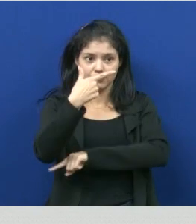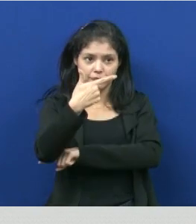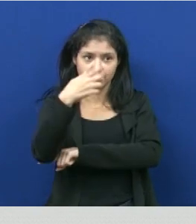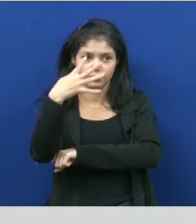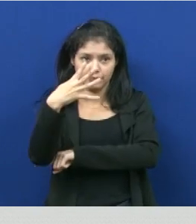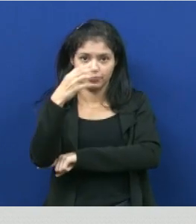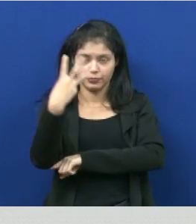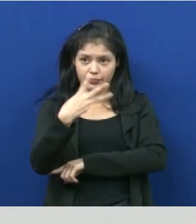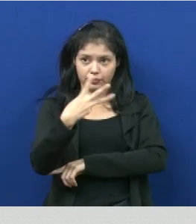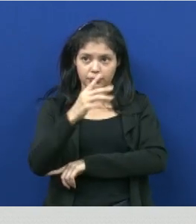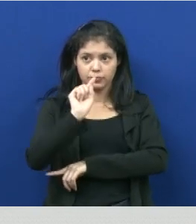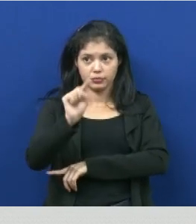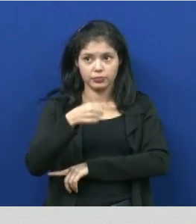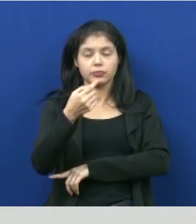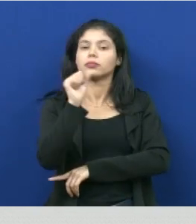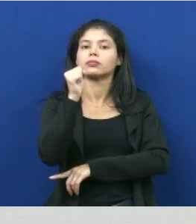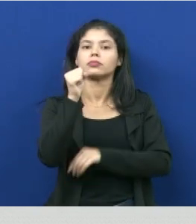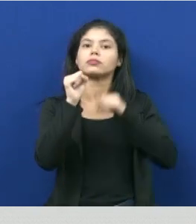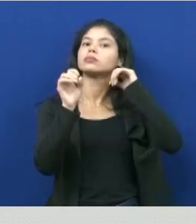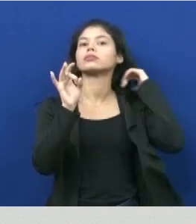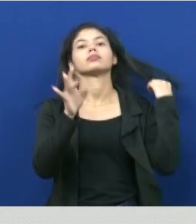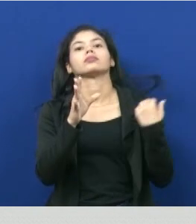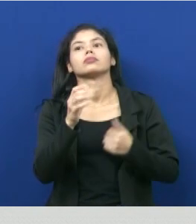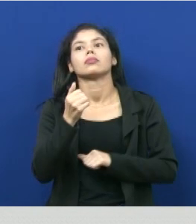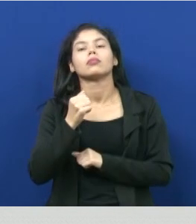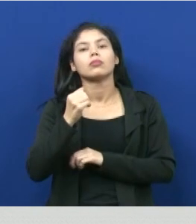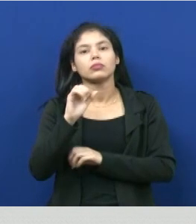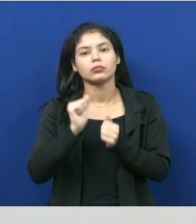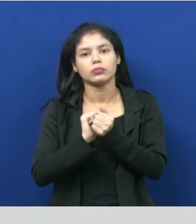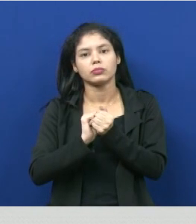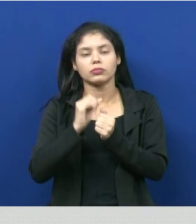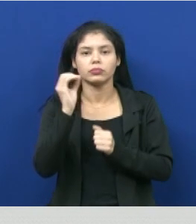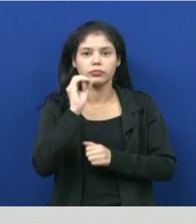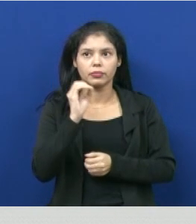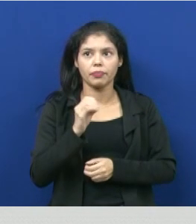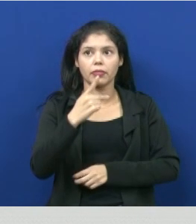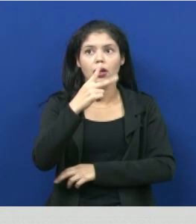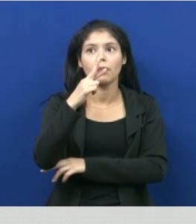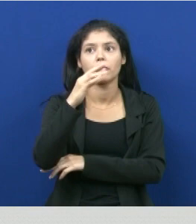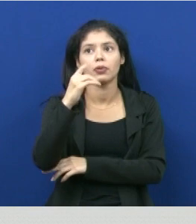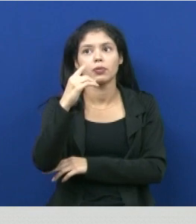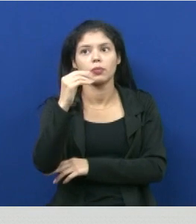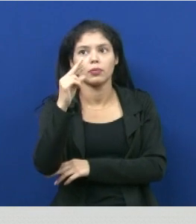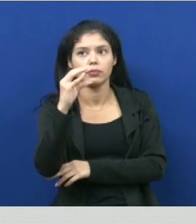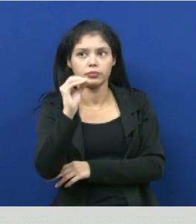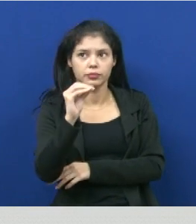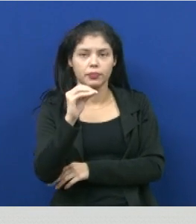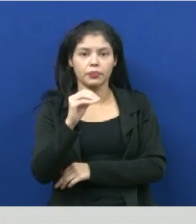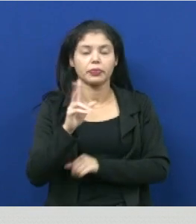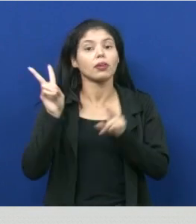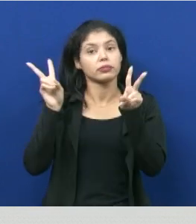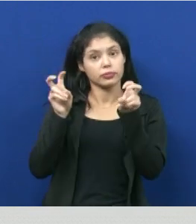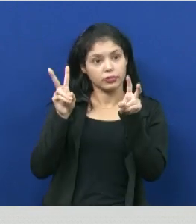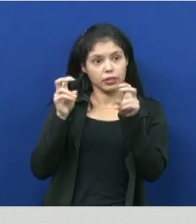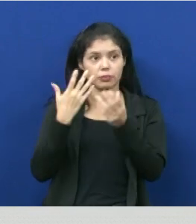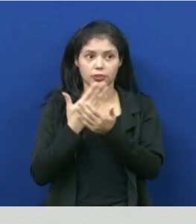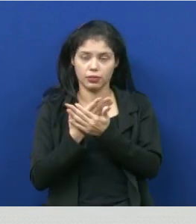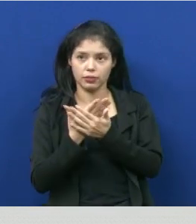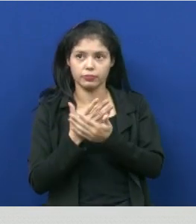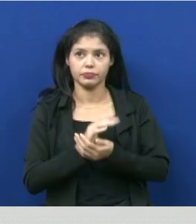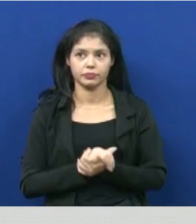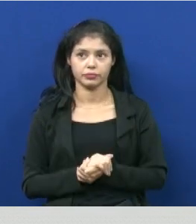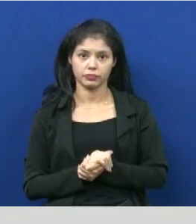que dá 8, e depois só acompanhar o zero. A ideia de proporção, que é justamente o tema da nossa aula de